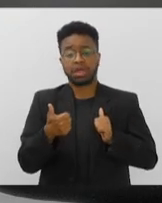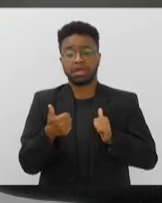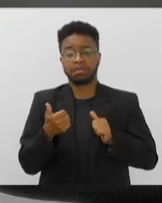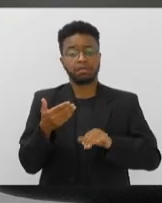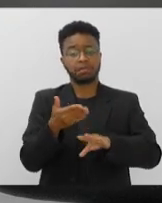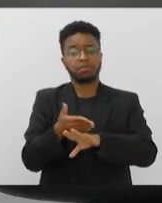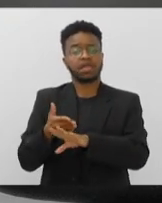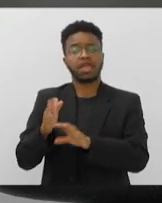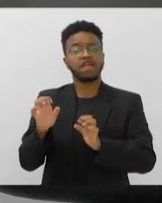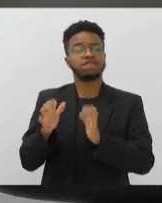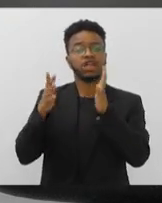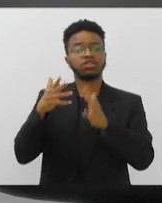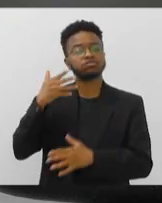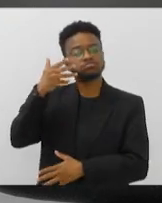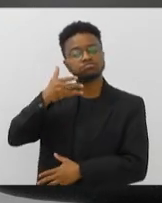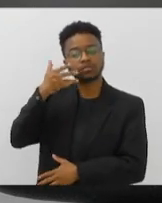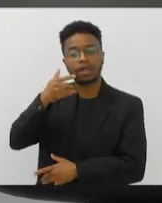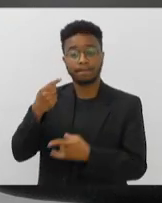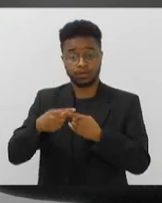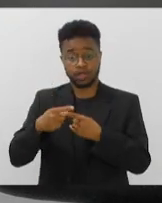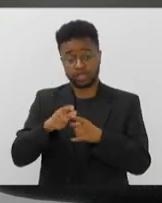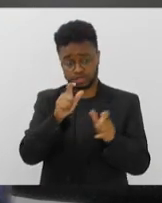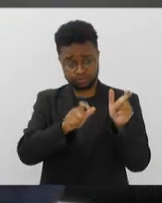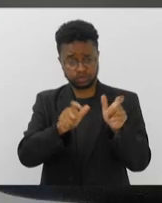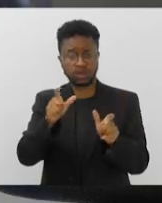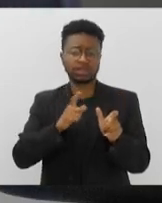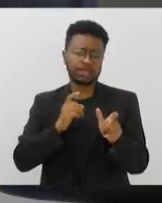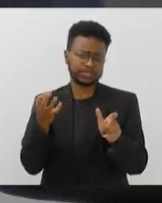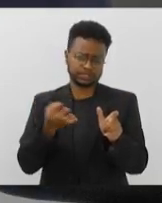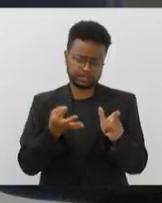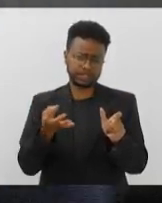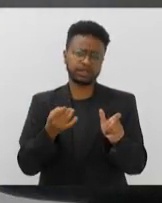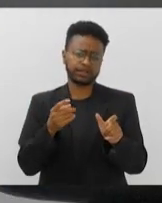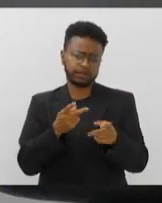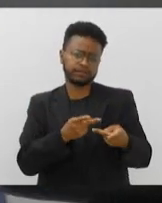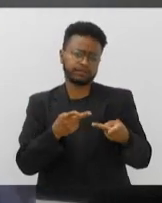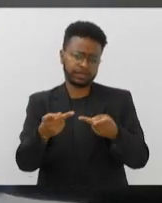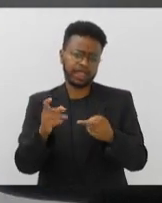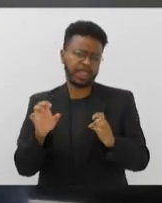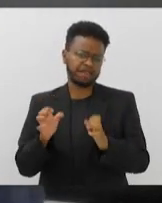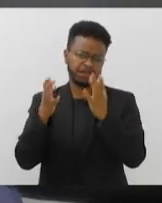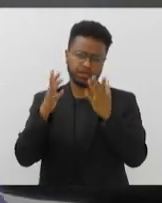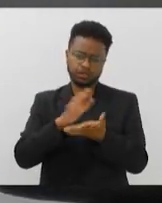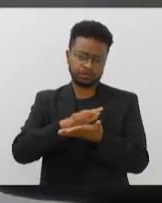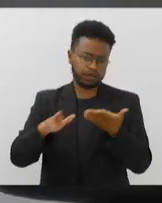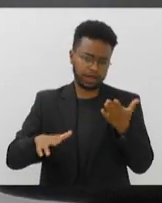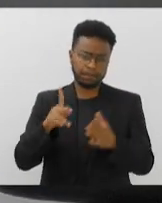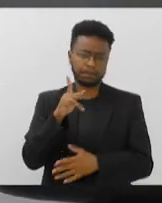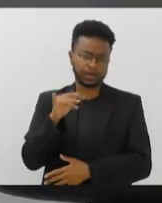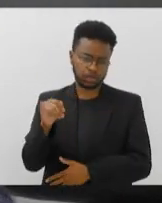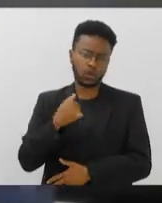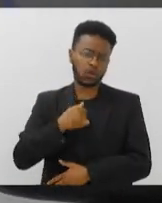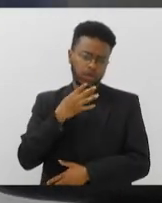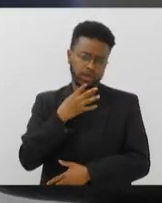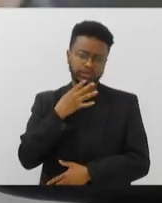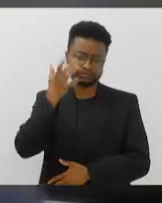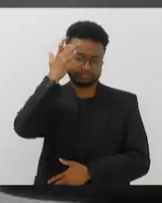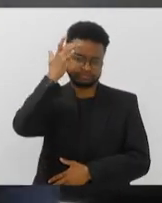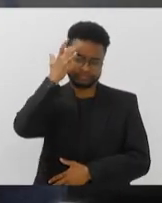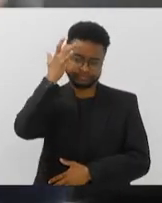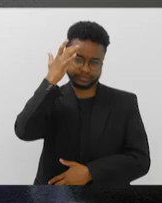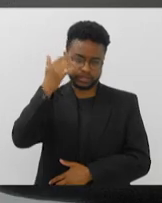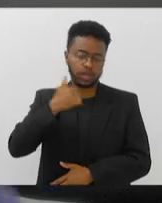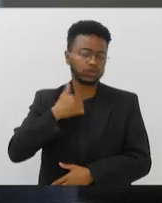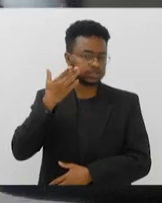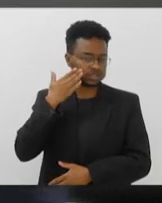evento fazer discursinho porque essas pessoas aí eu tenho certeza que vão a evento se para ti é como eu eu conheço isso falam bonito e